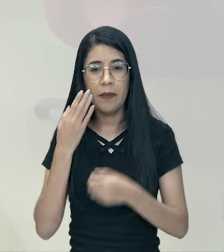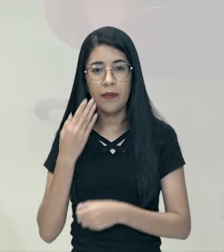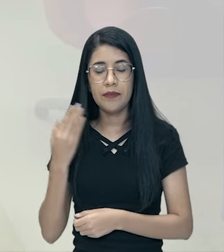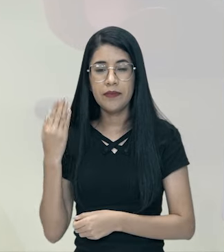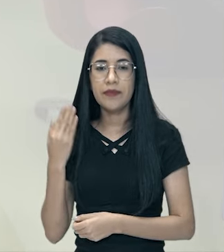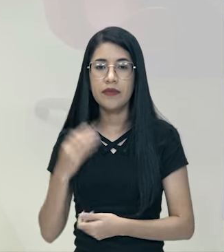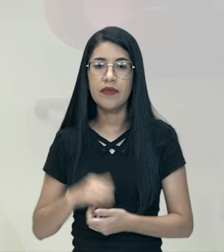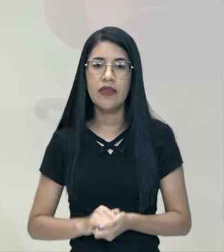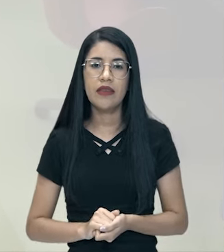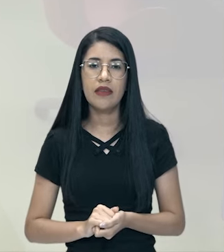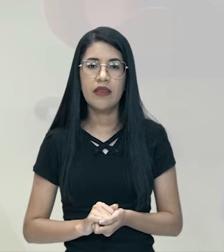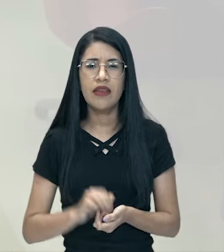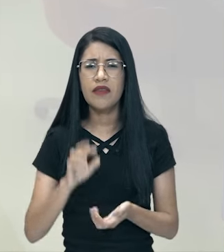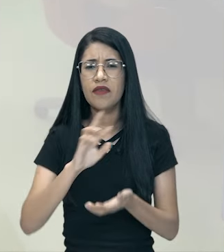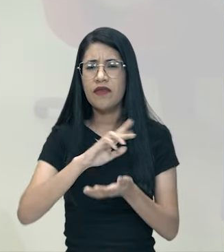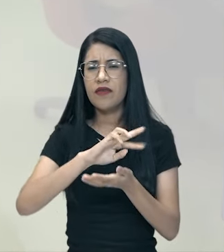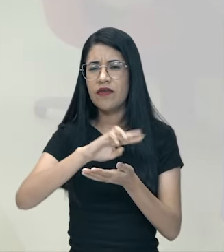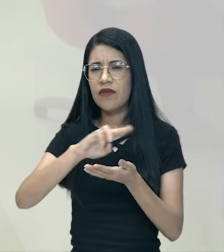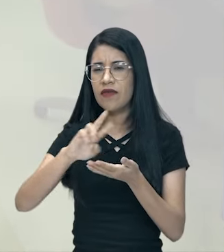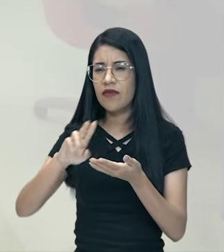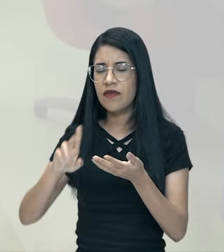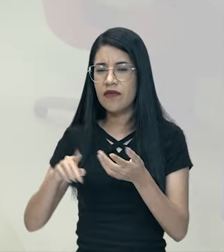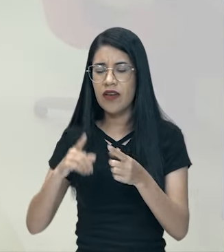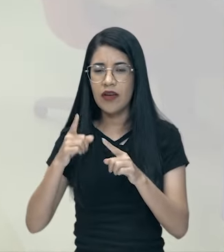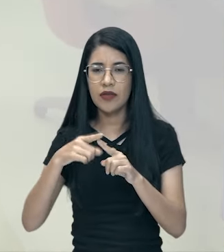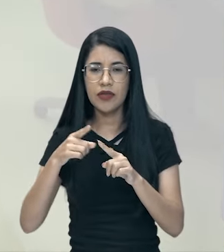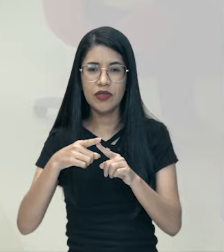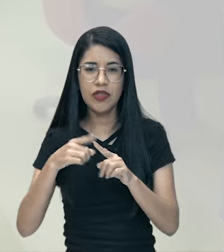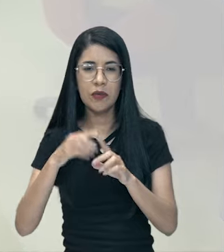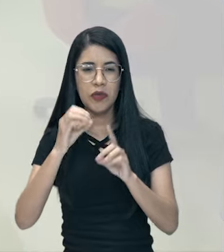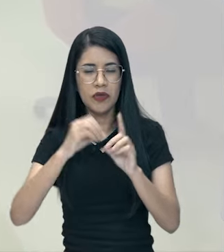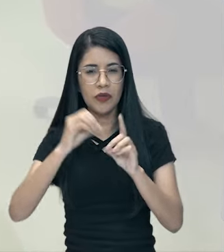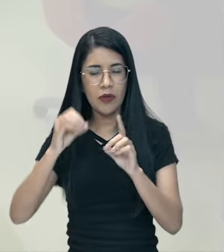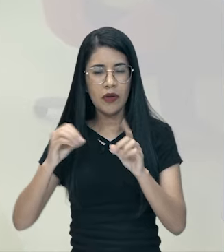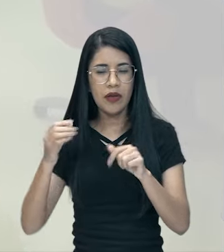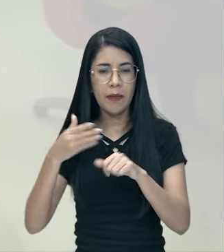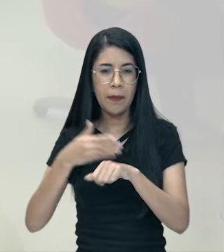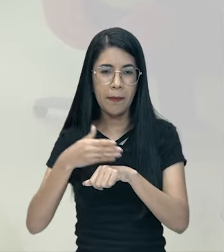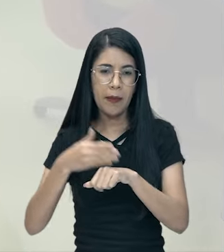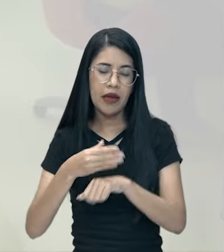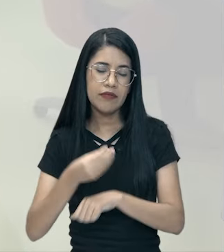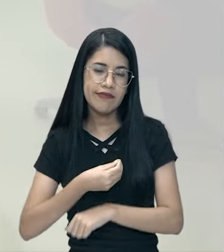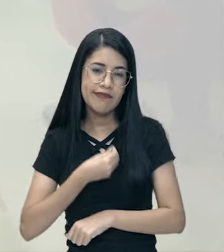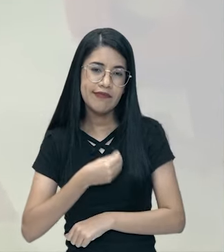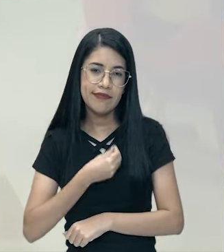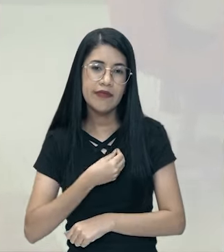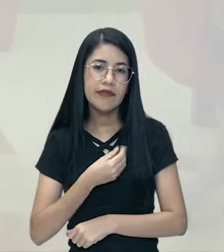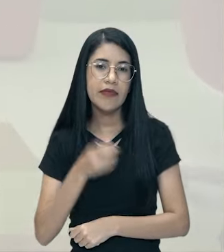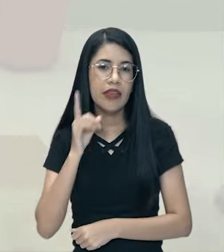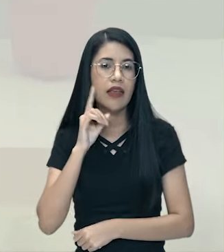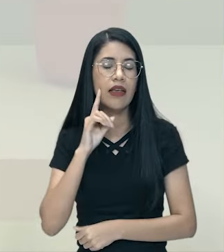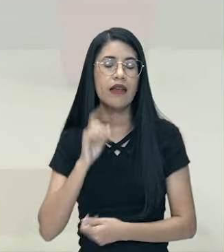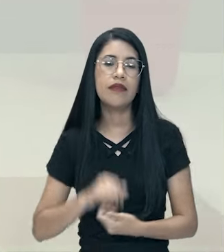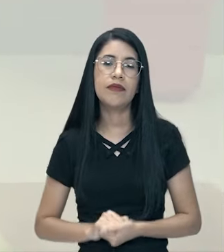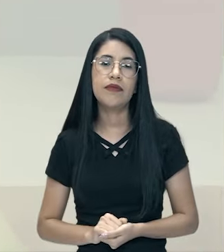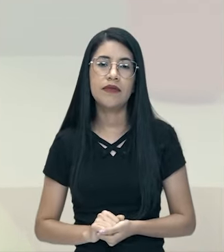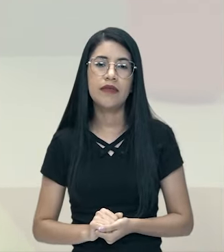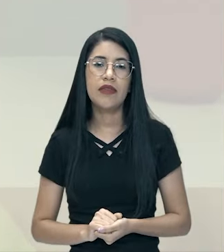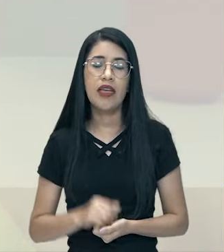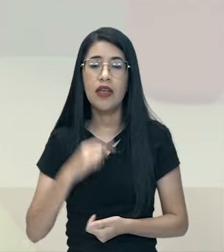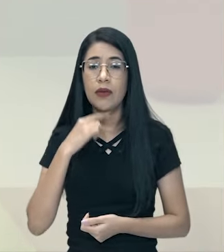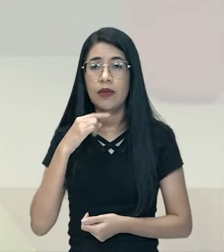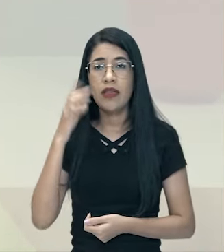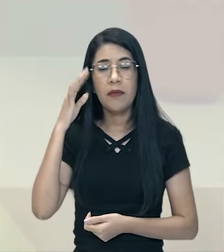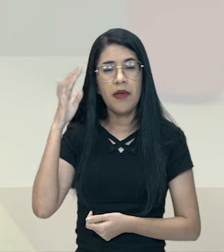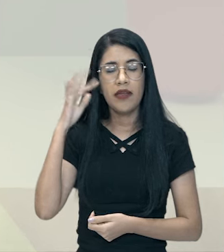os diversos tipos de radiação estão mais presentes em nosso dia a dia do que podemos imaginar. Olha